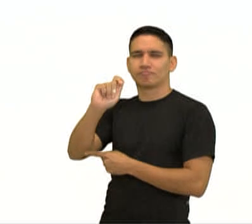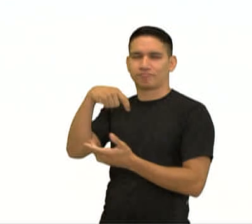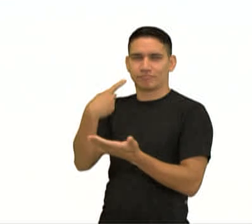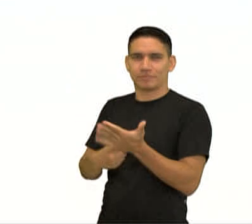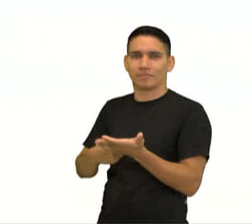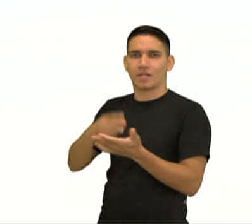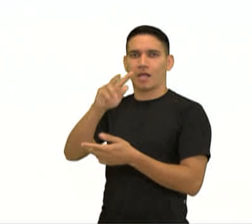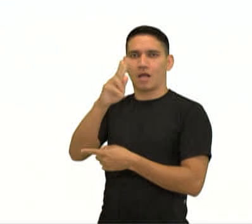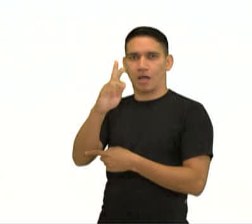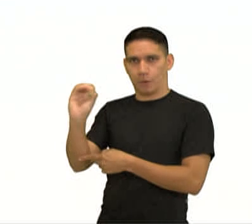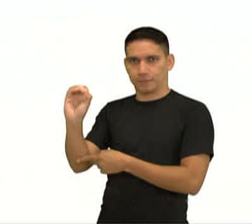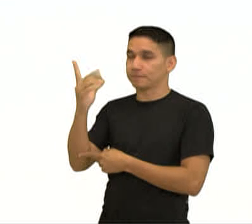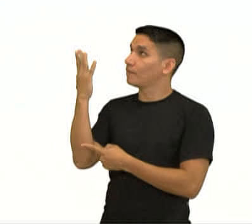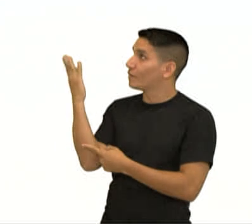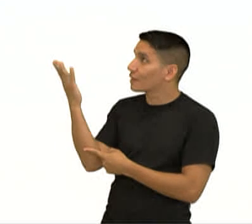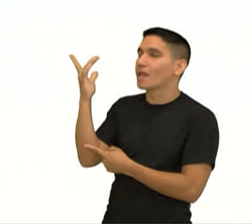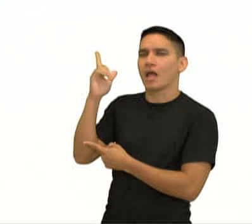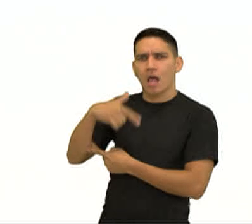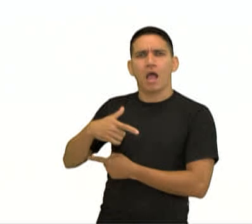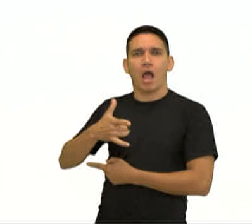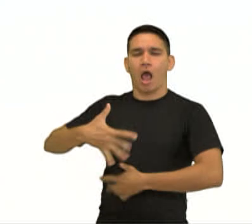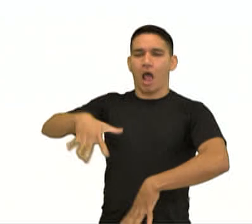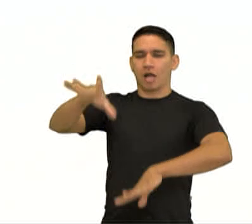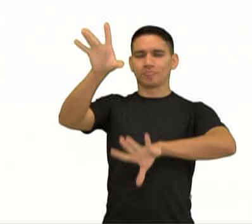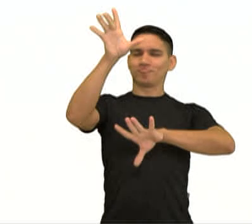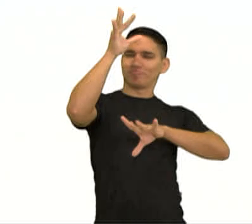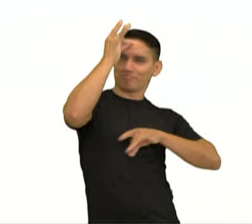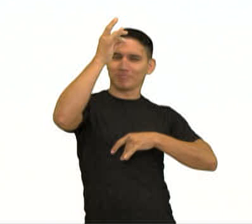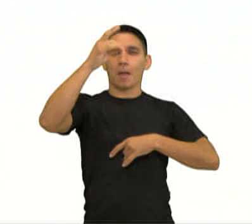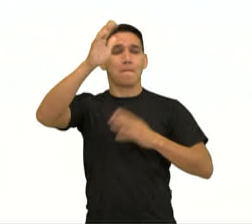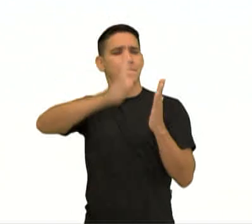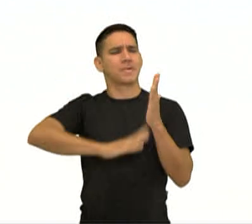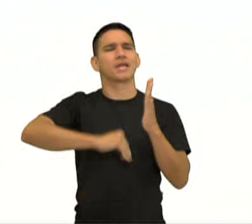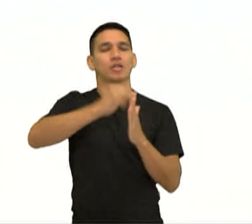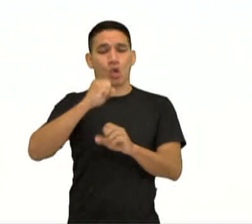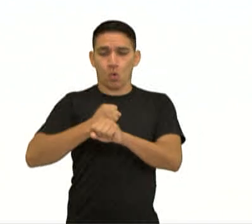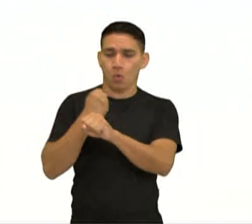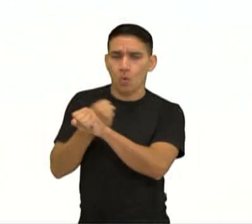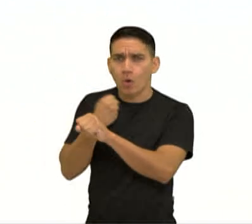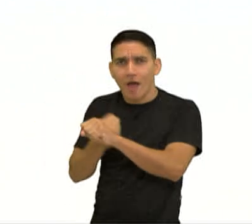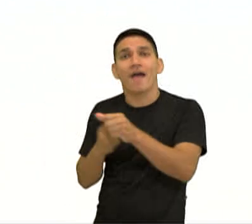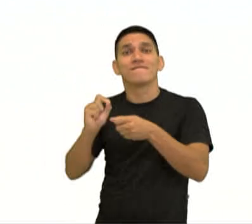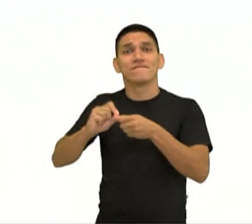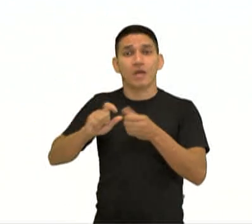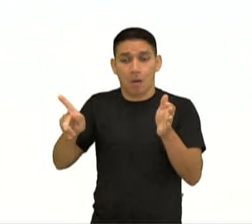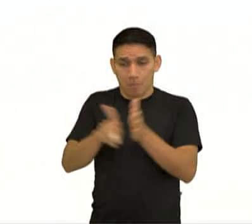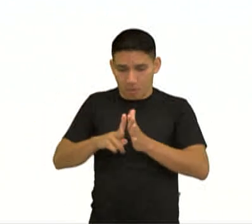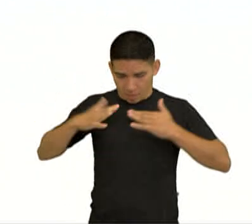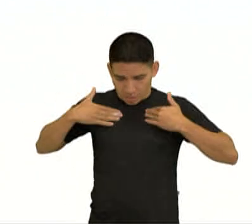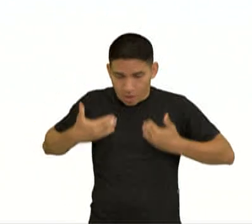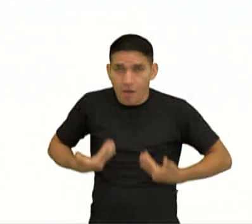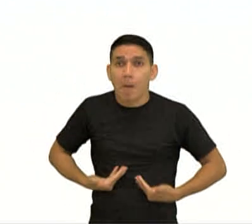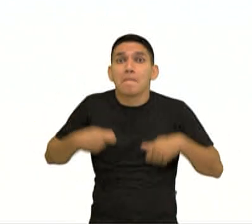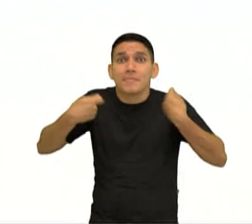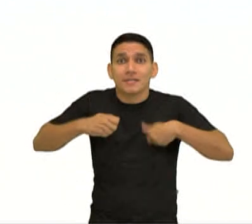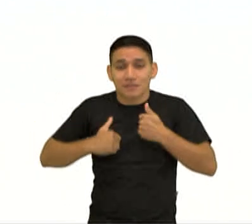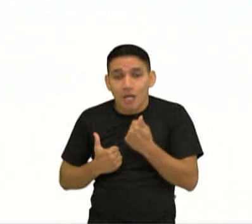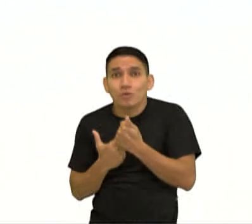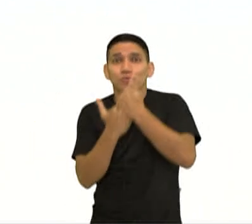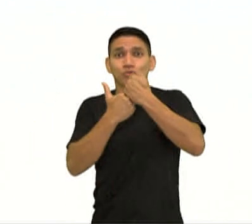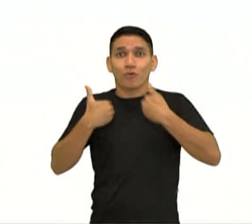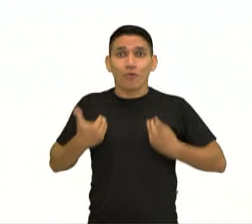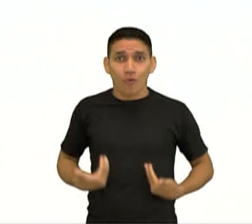performático, pintor e escultor. Desenvolveu uma obra de arte que dependia do corpo humano como